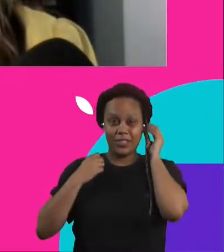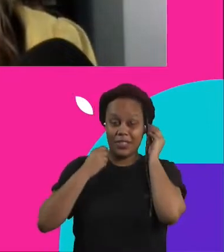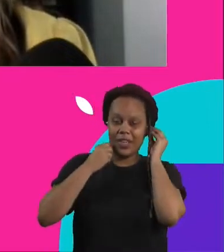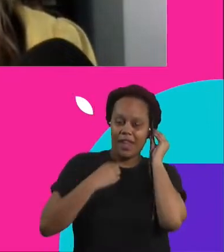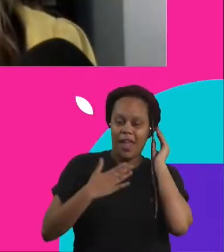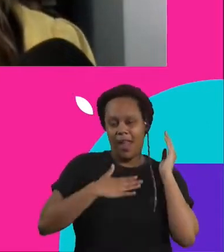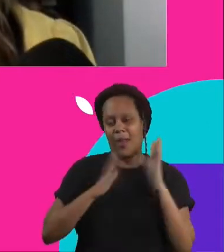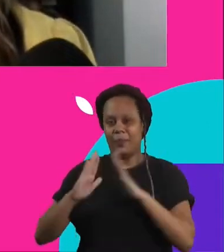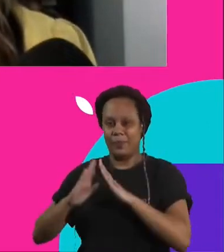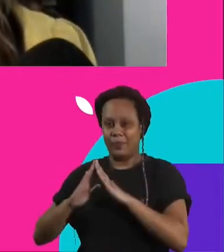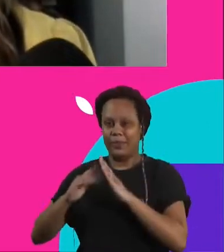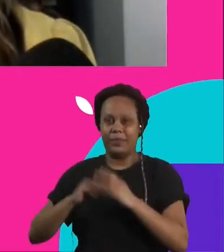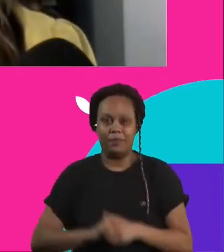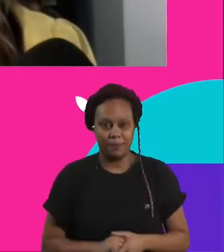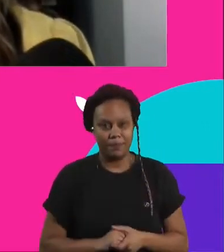lar, que é a minha casa.